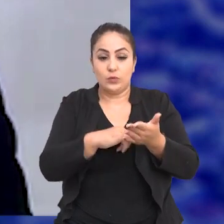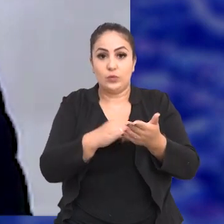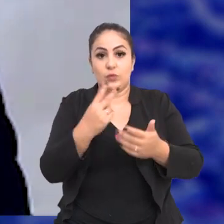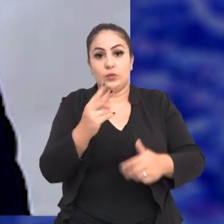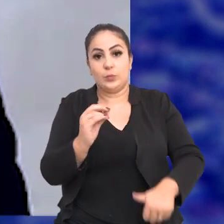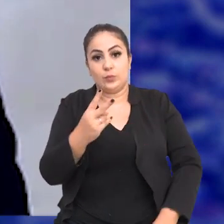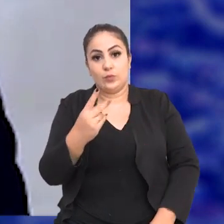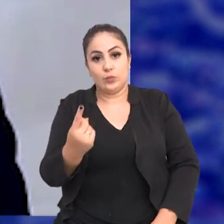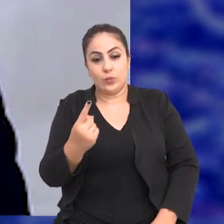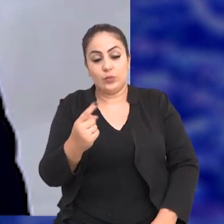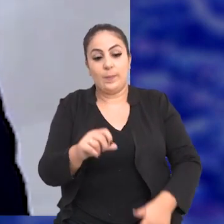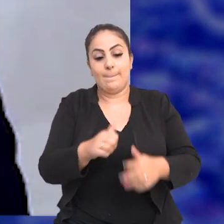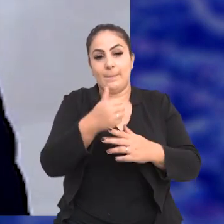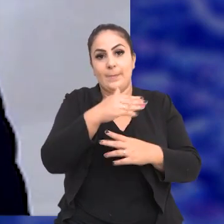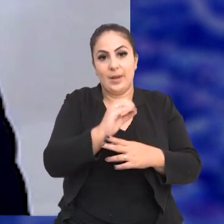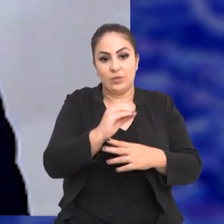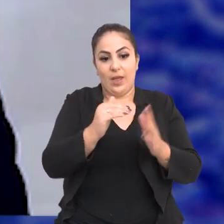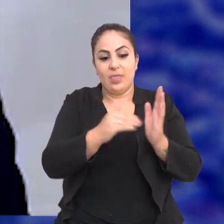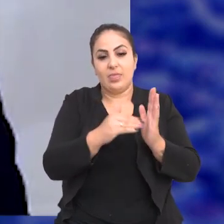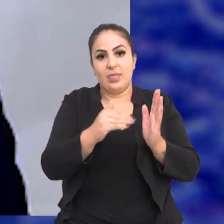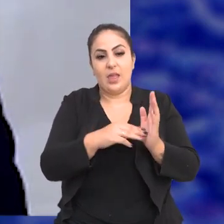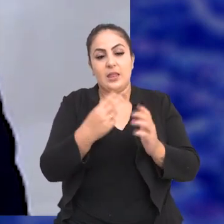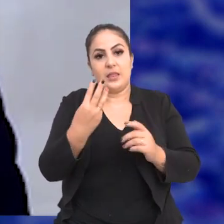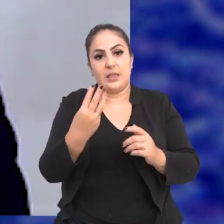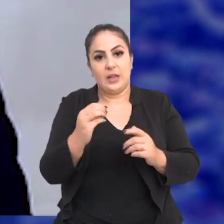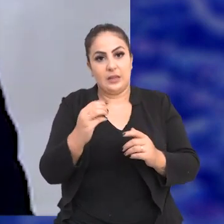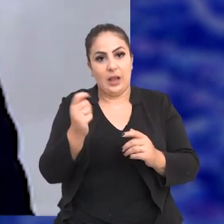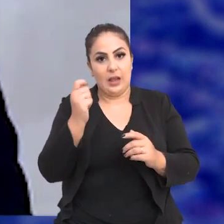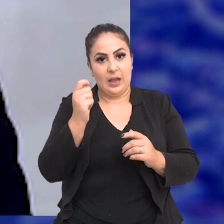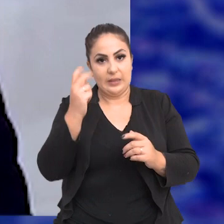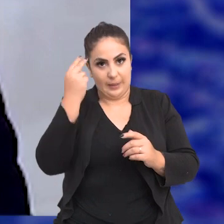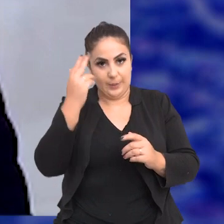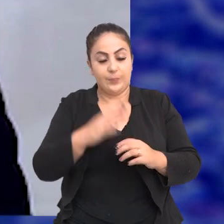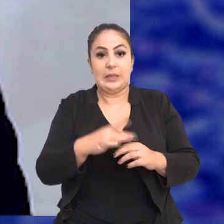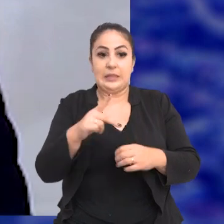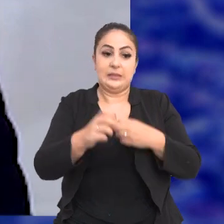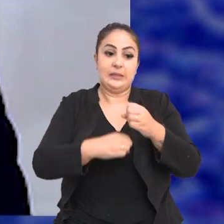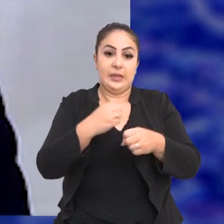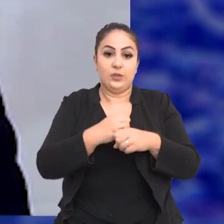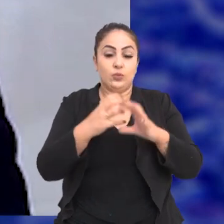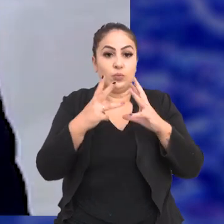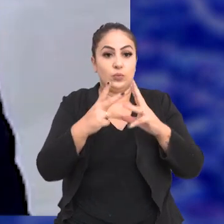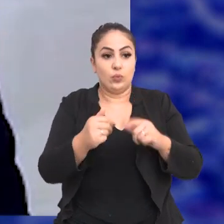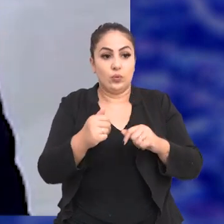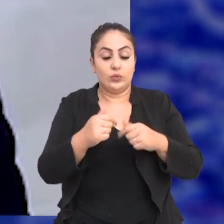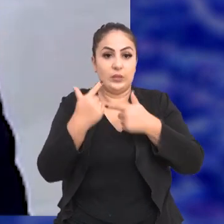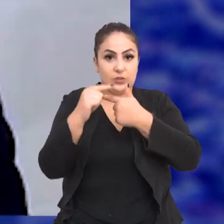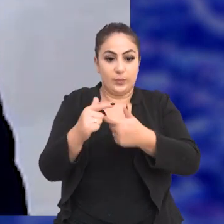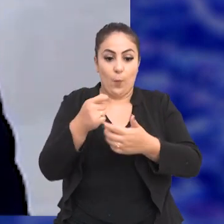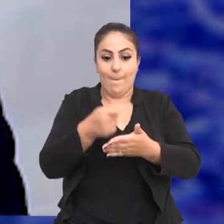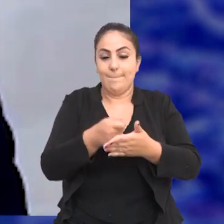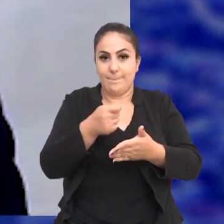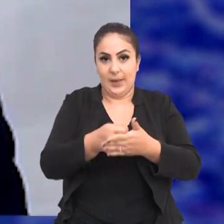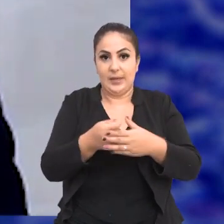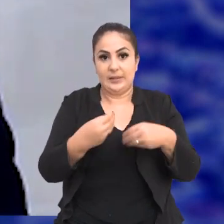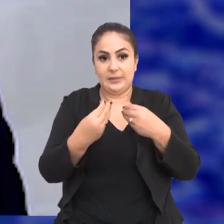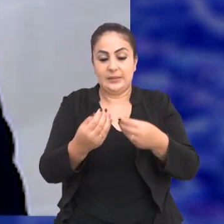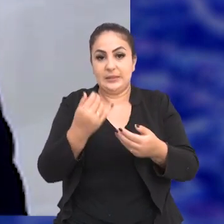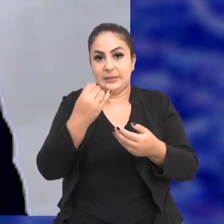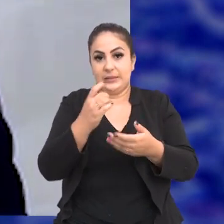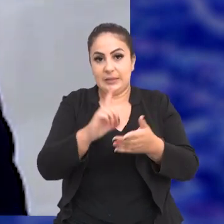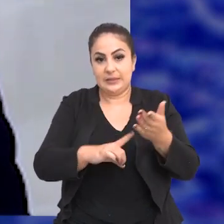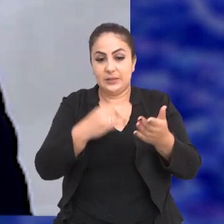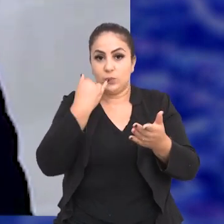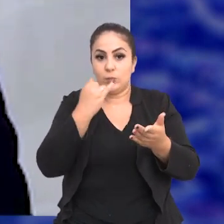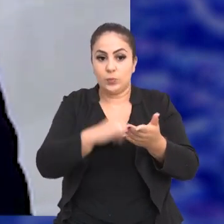2021 vai do dia 1º de março ao dia 30 de abril. Neste ano, além dos contribuintes tradicionalmente obrigados à entrega da declaração do